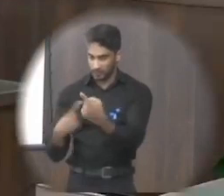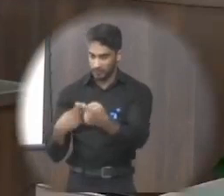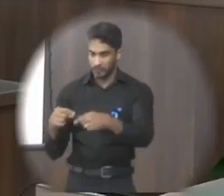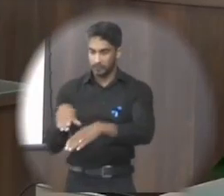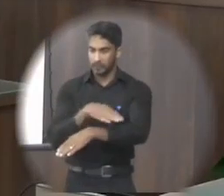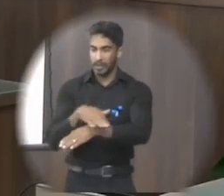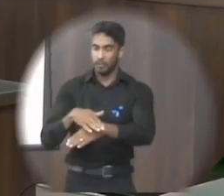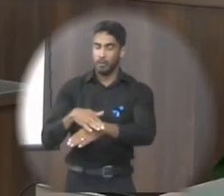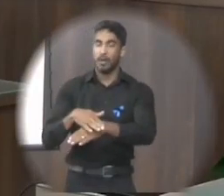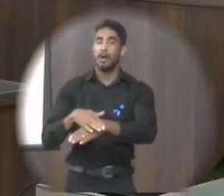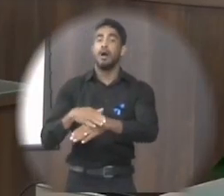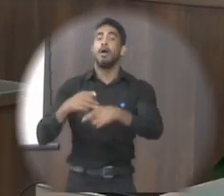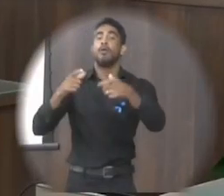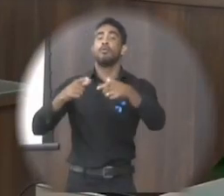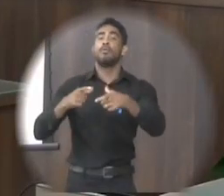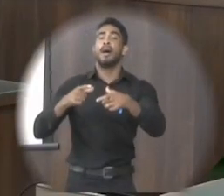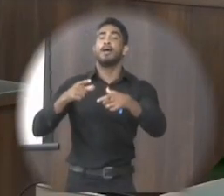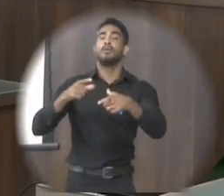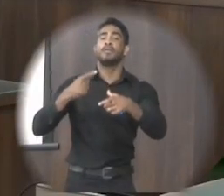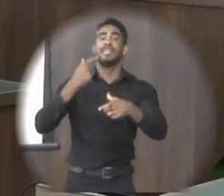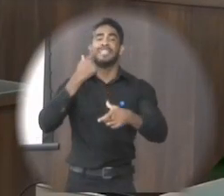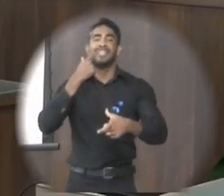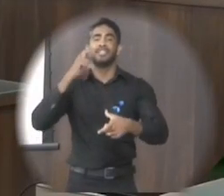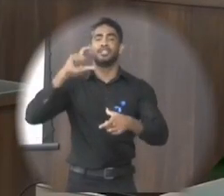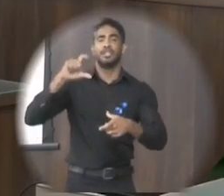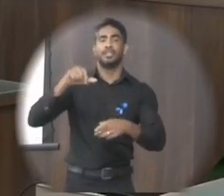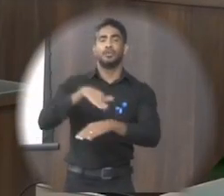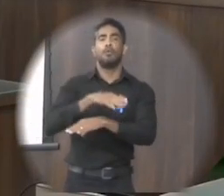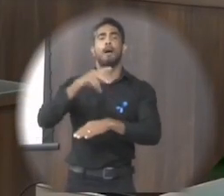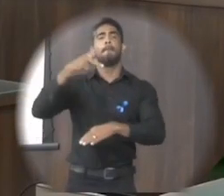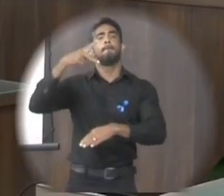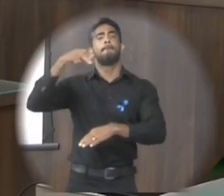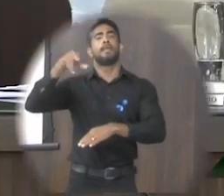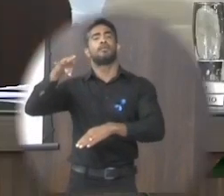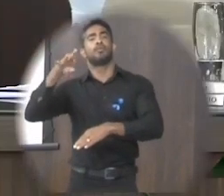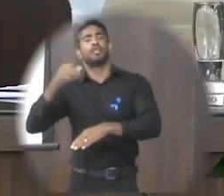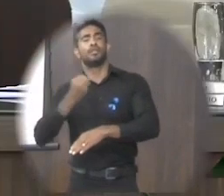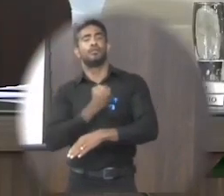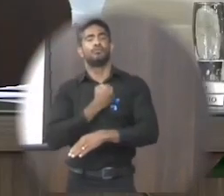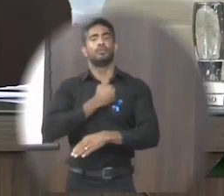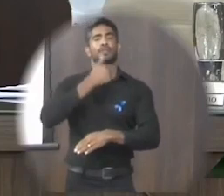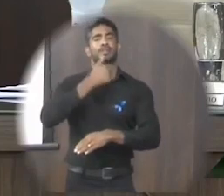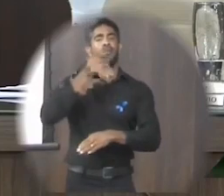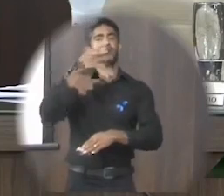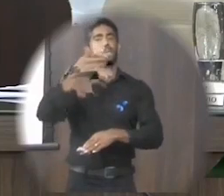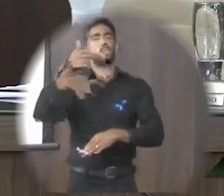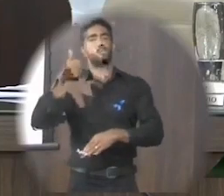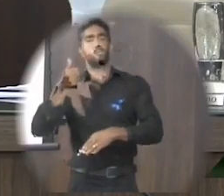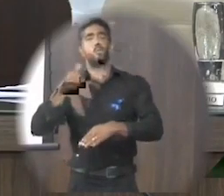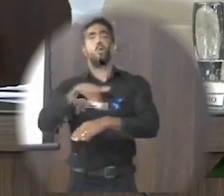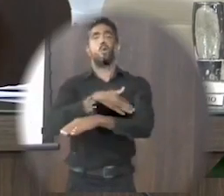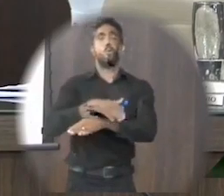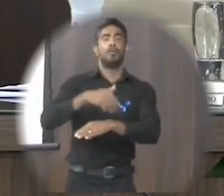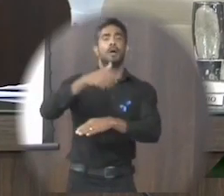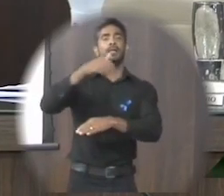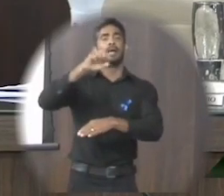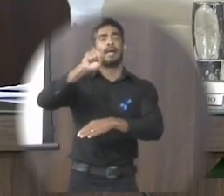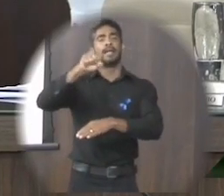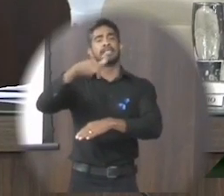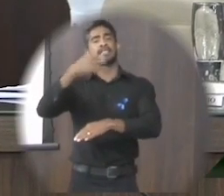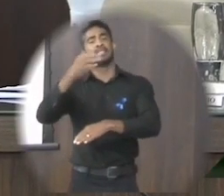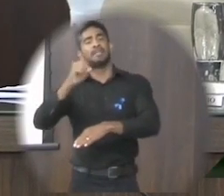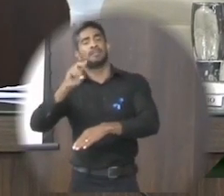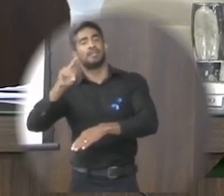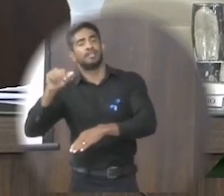bairro Dente Grande, Rua Petrolina Gonçalves de Carvalho, número 141, Rua São Sebastião, número 124.